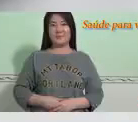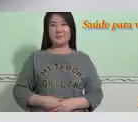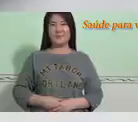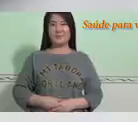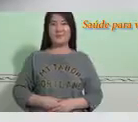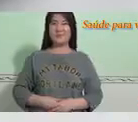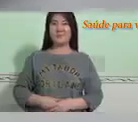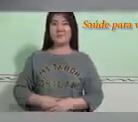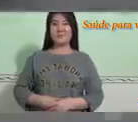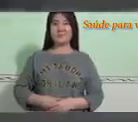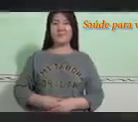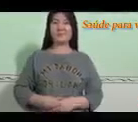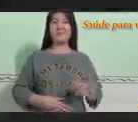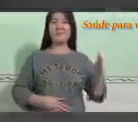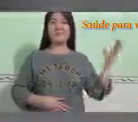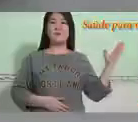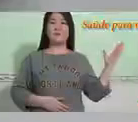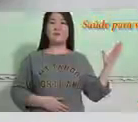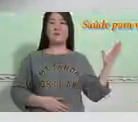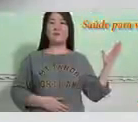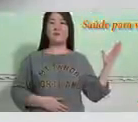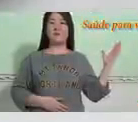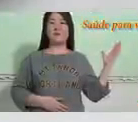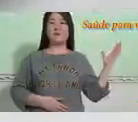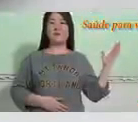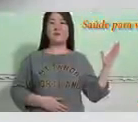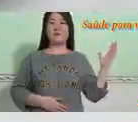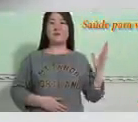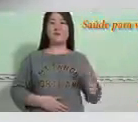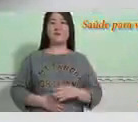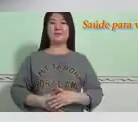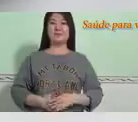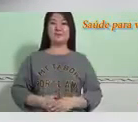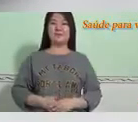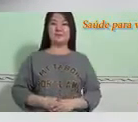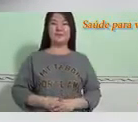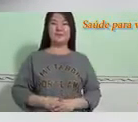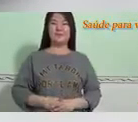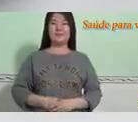MILVISULIZAC, cedilha, OTIOS 482. Inscreva-se.